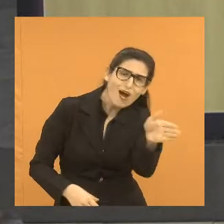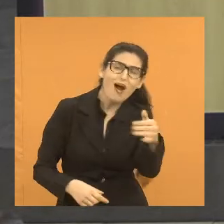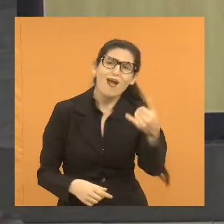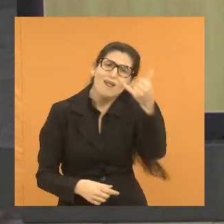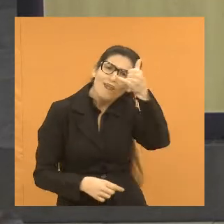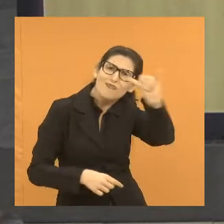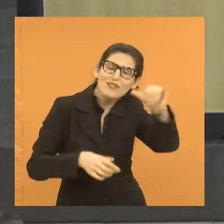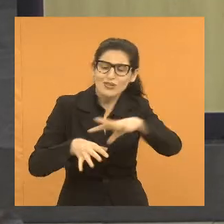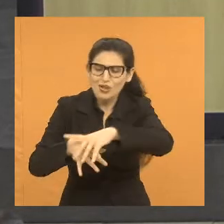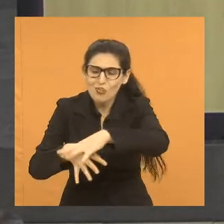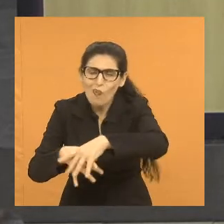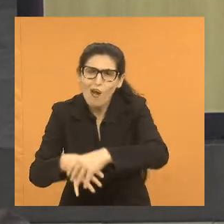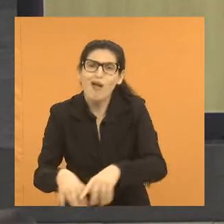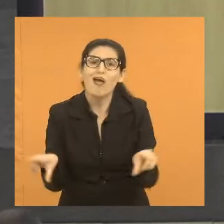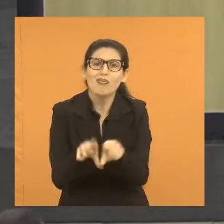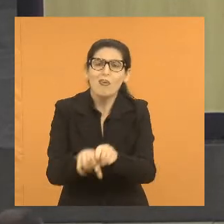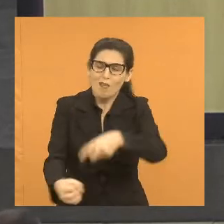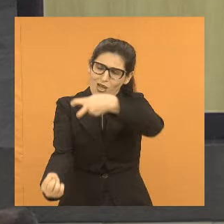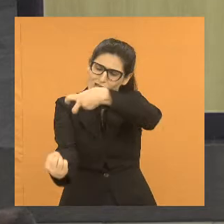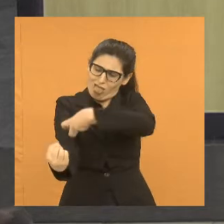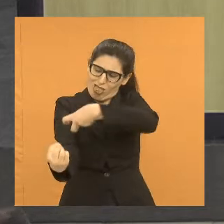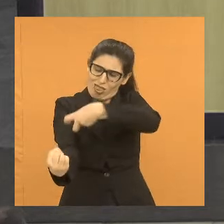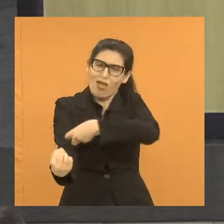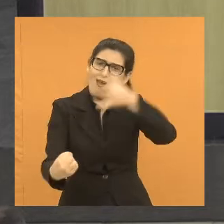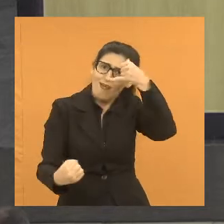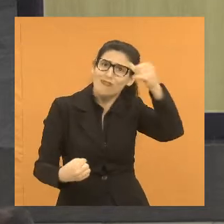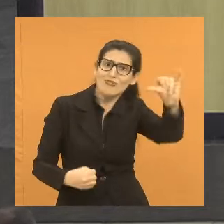e vacinação contra o HPV.